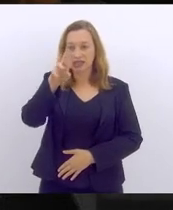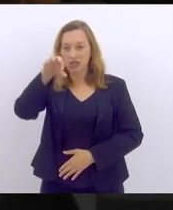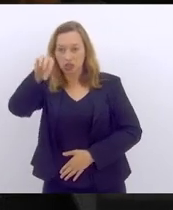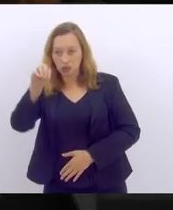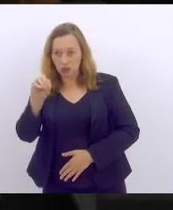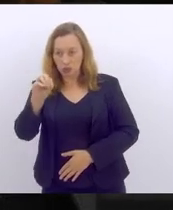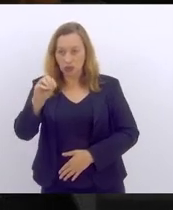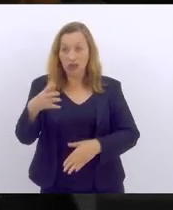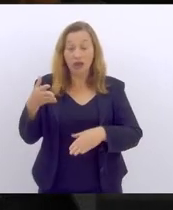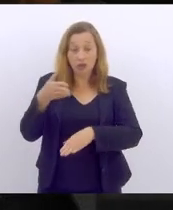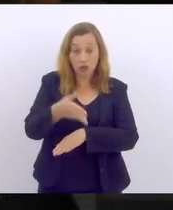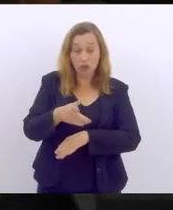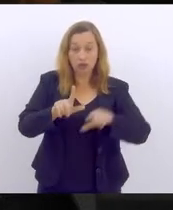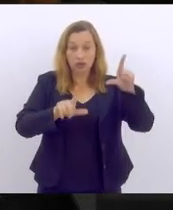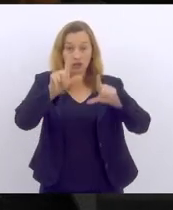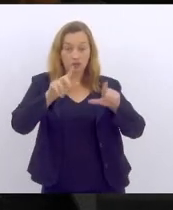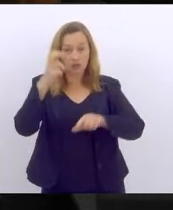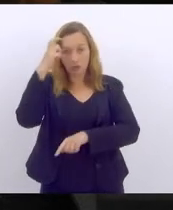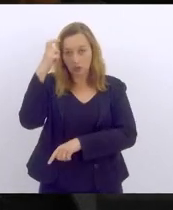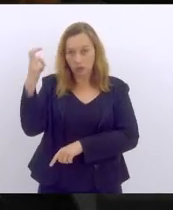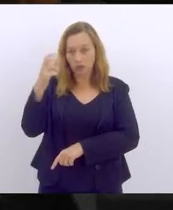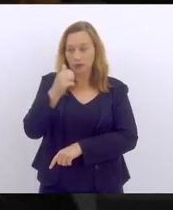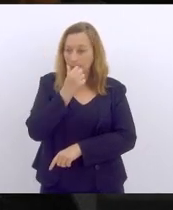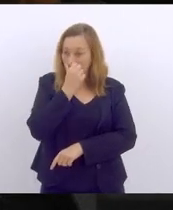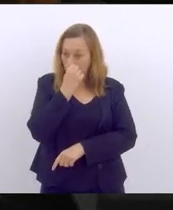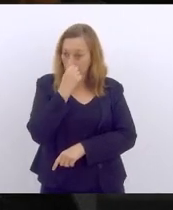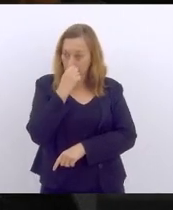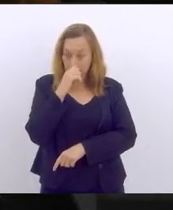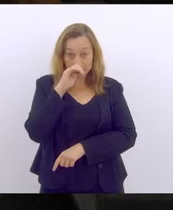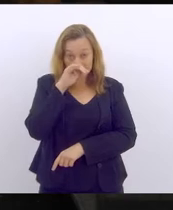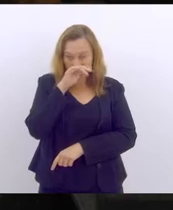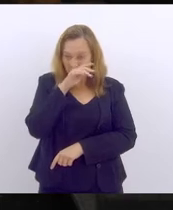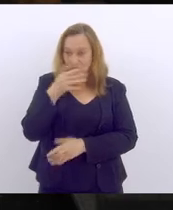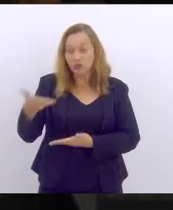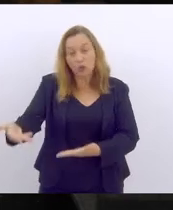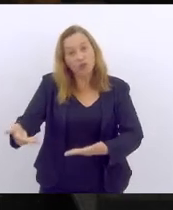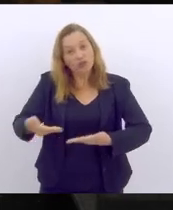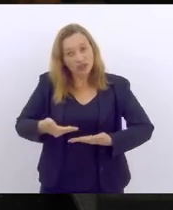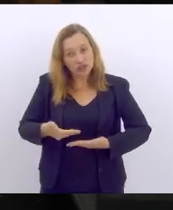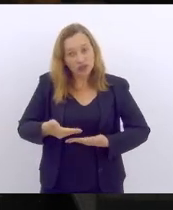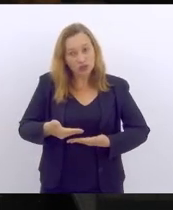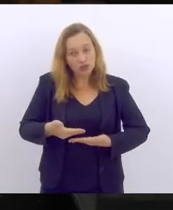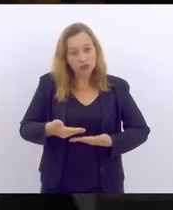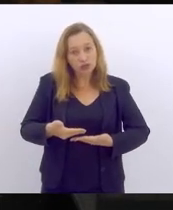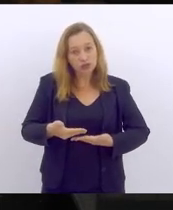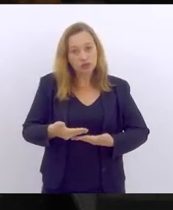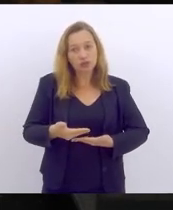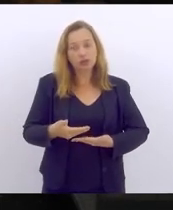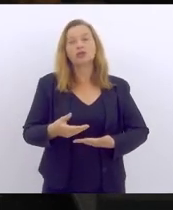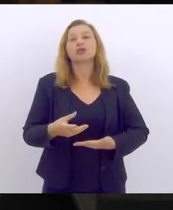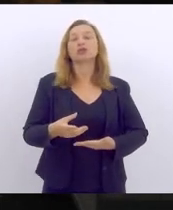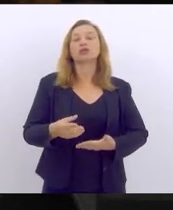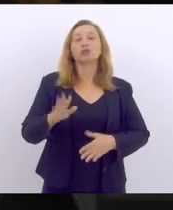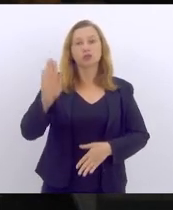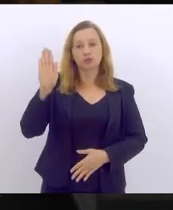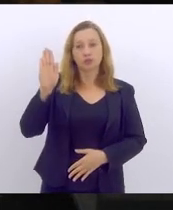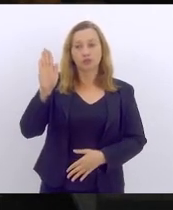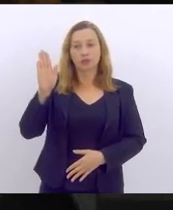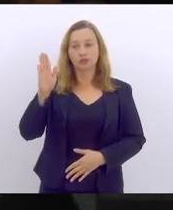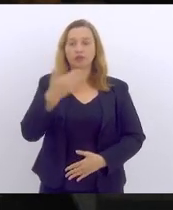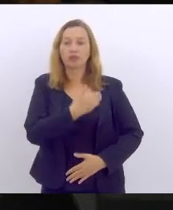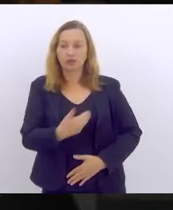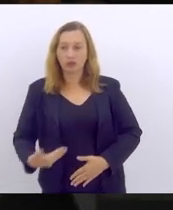a dizer que ele entrou na TV Cultura a convite do então do candidato a Governador